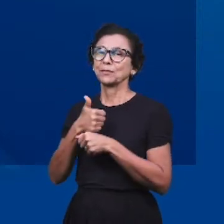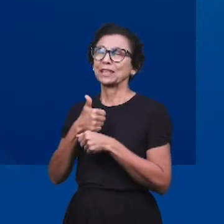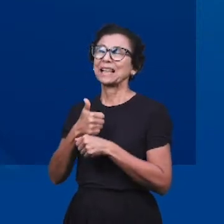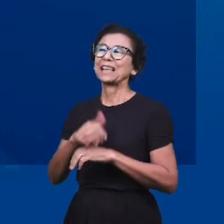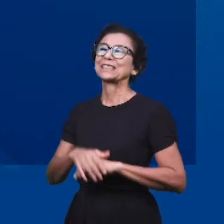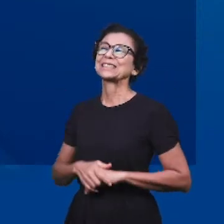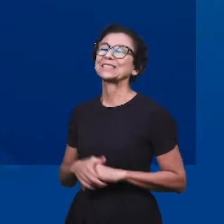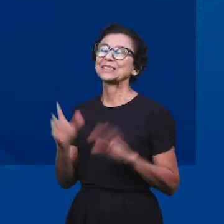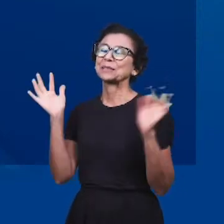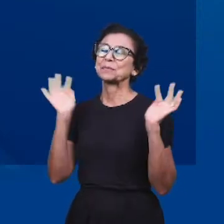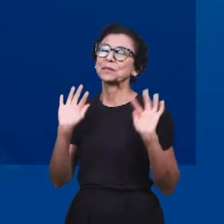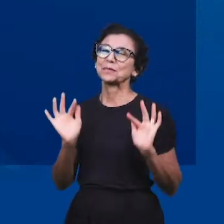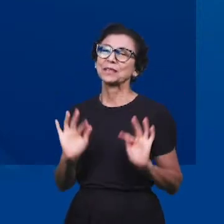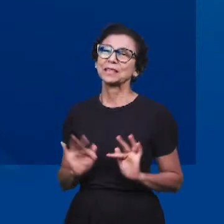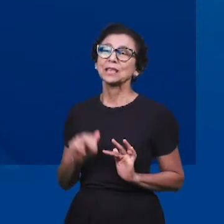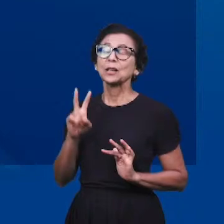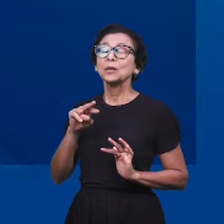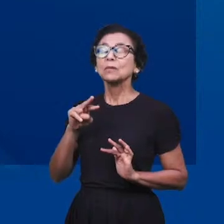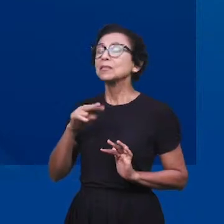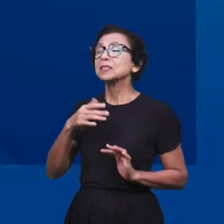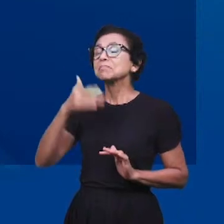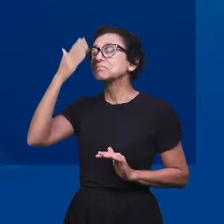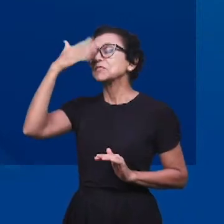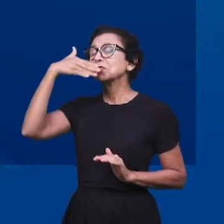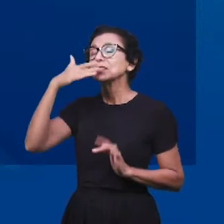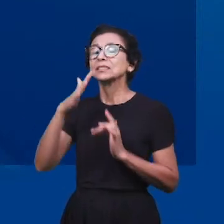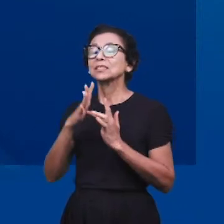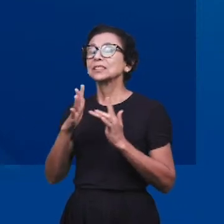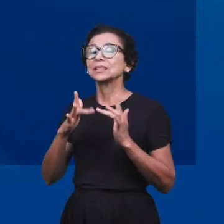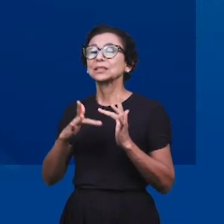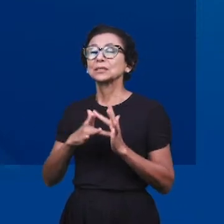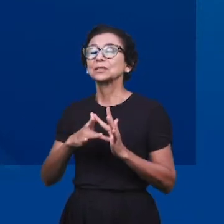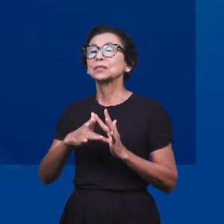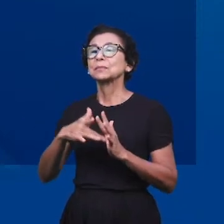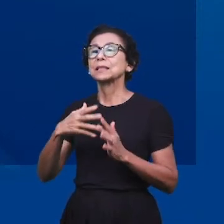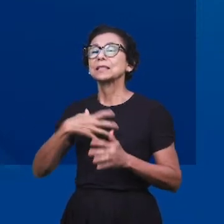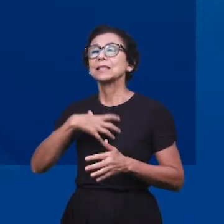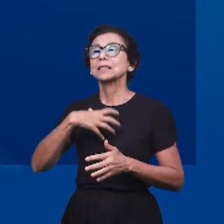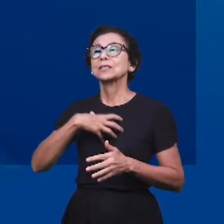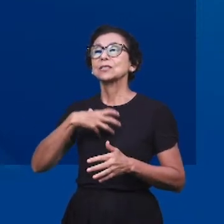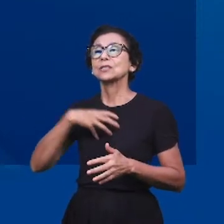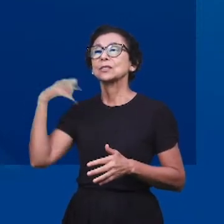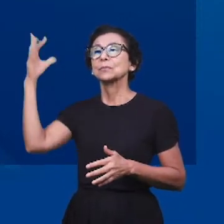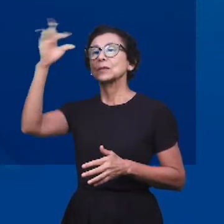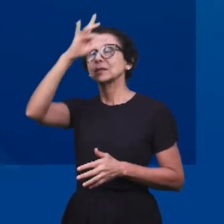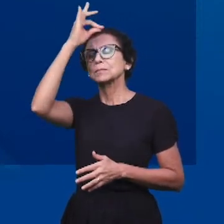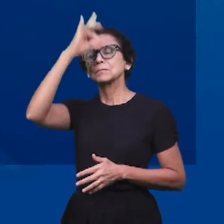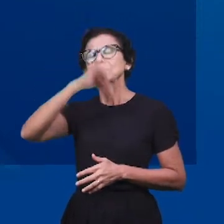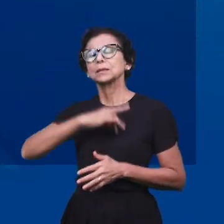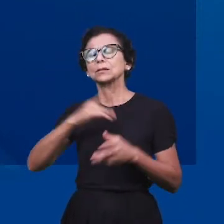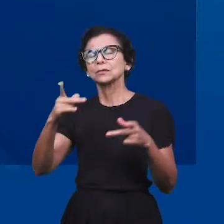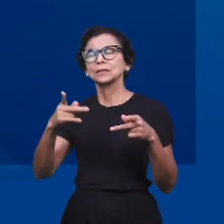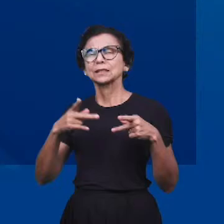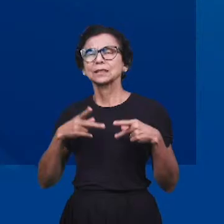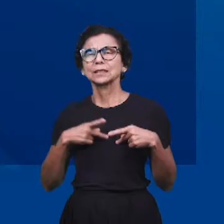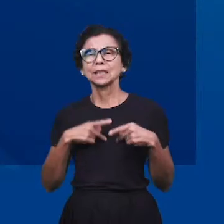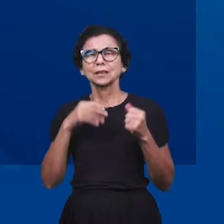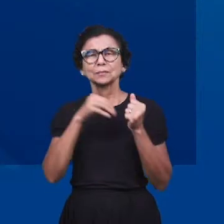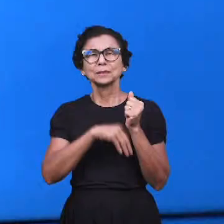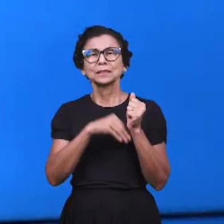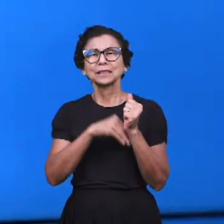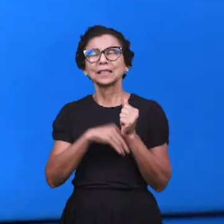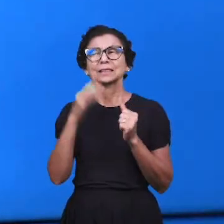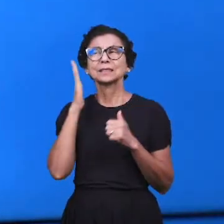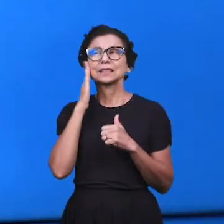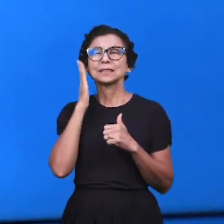nunca vimos o Senhor Jesus, mas nós temos a bênção do seu Santo Espírito em nossas vidas e alcançamos esse mistério. A paz do Senhor